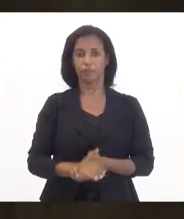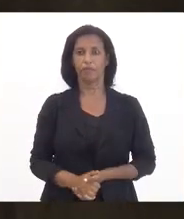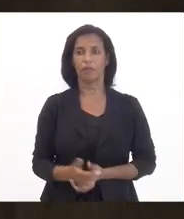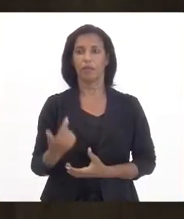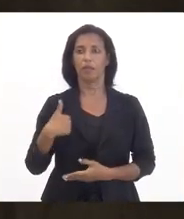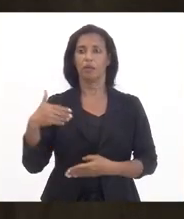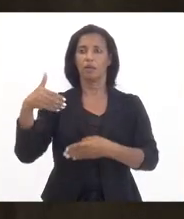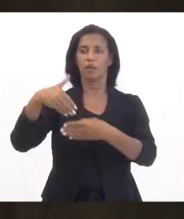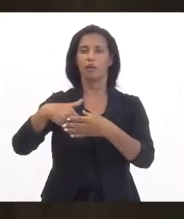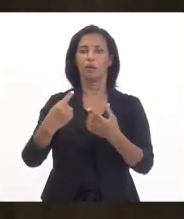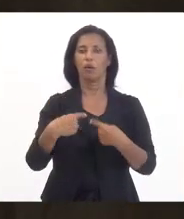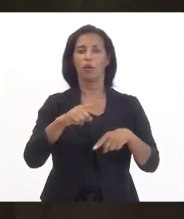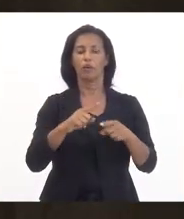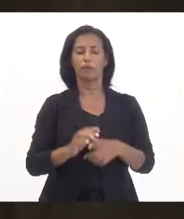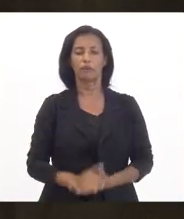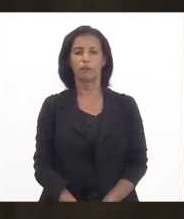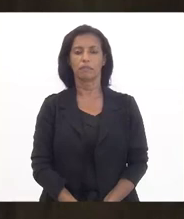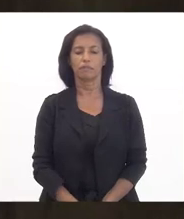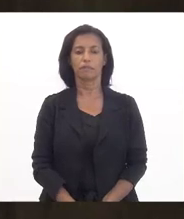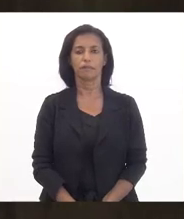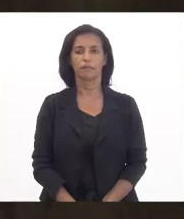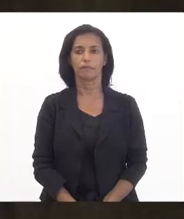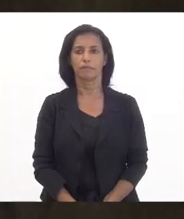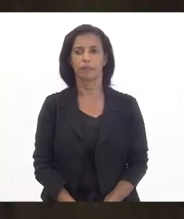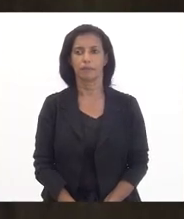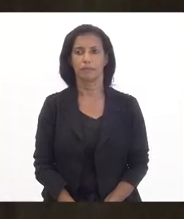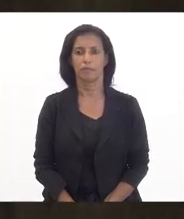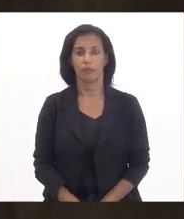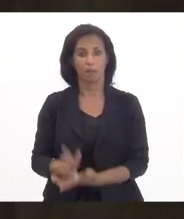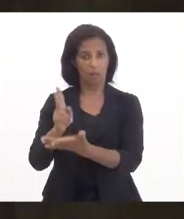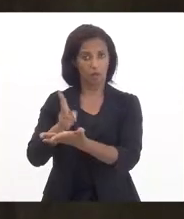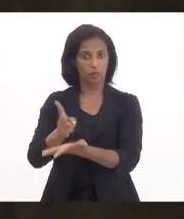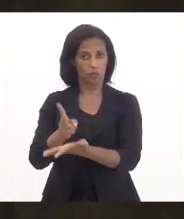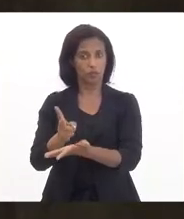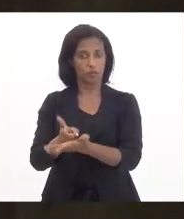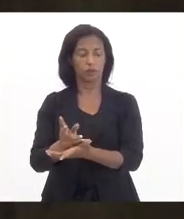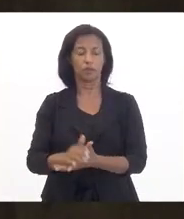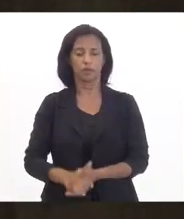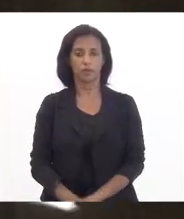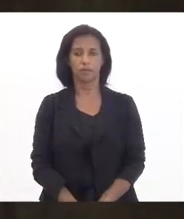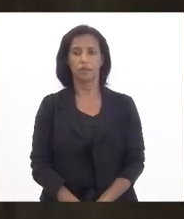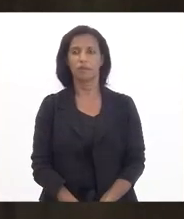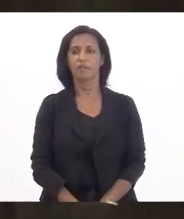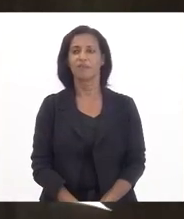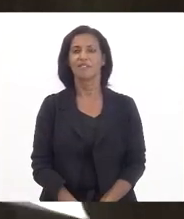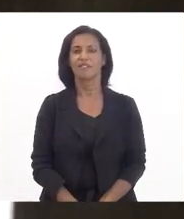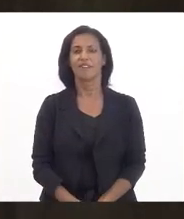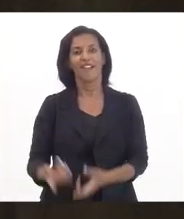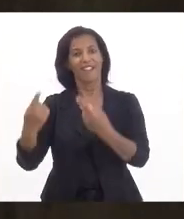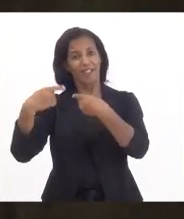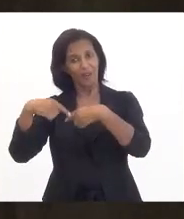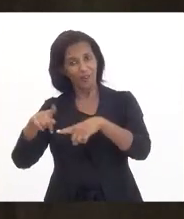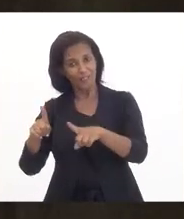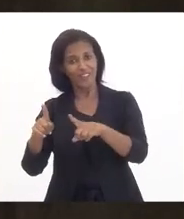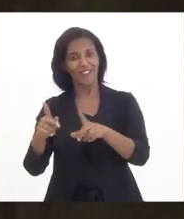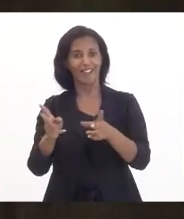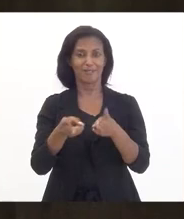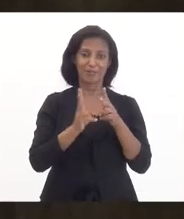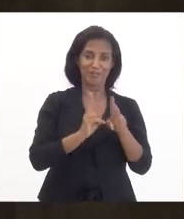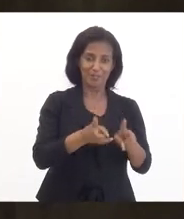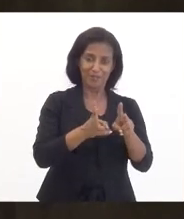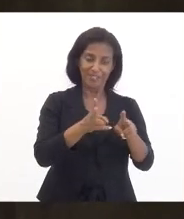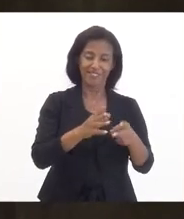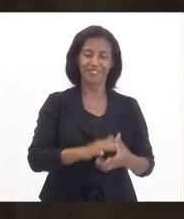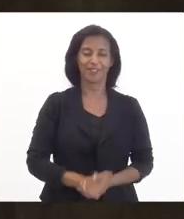meu voto ao contrário. Ao contrário? Mas pela manutenção. Tá, ok. Ao contrário da derrubada. Vou botar para votar e aí pela